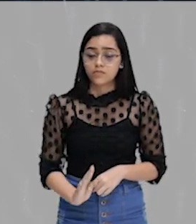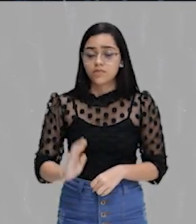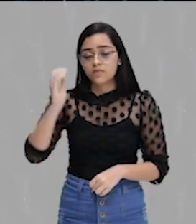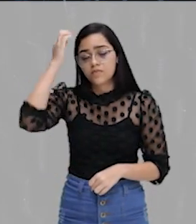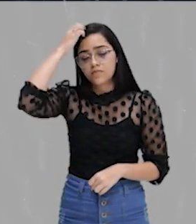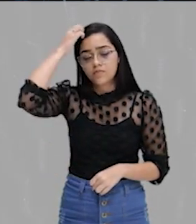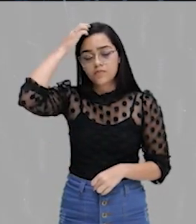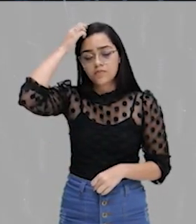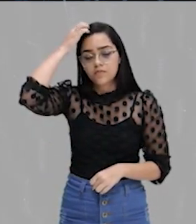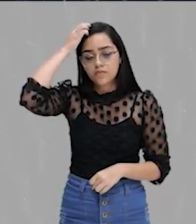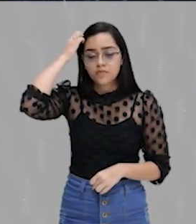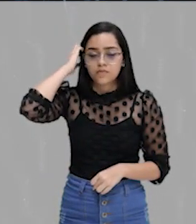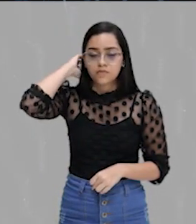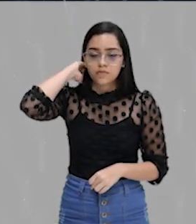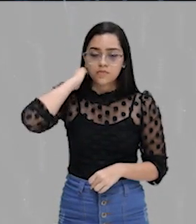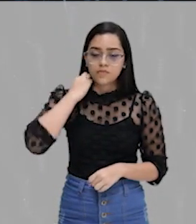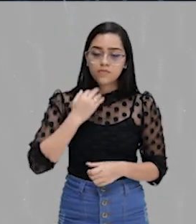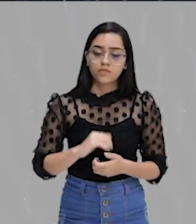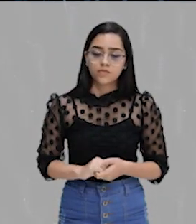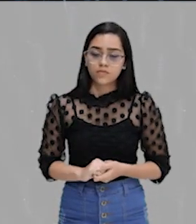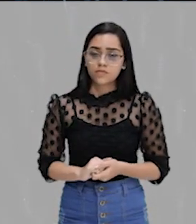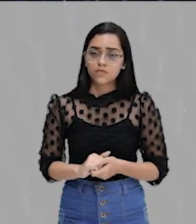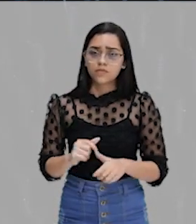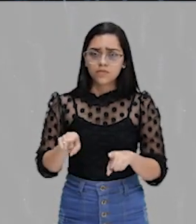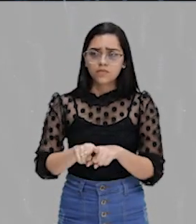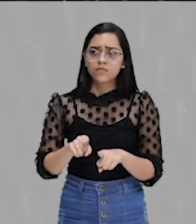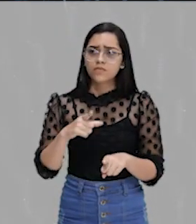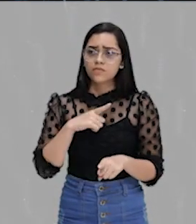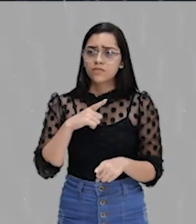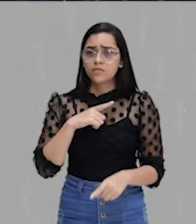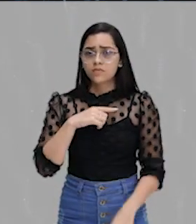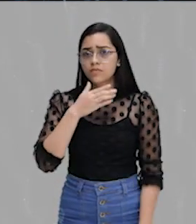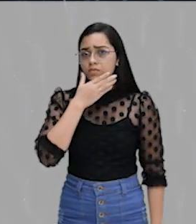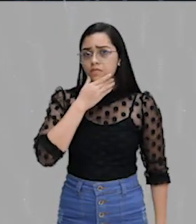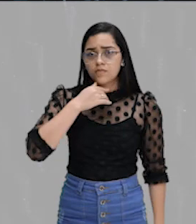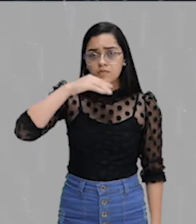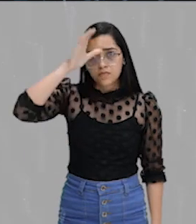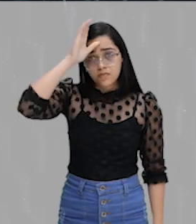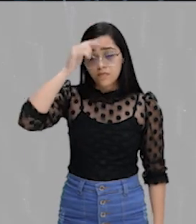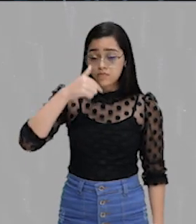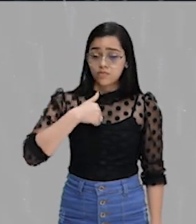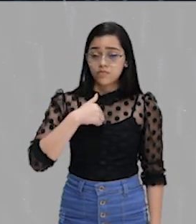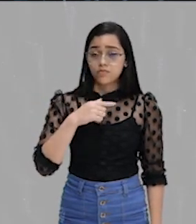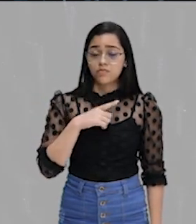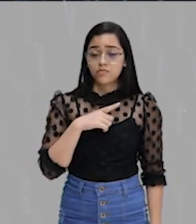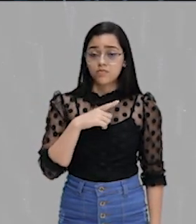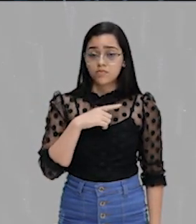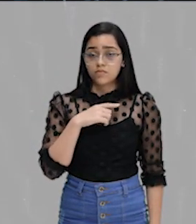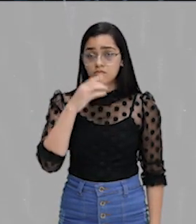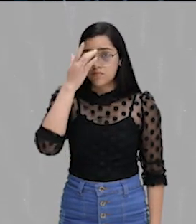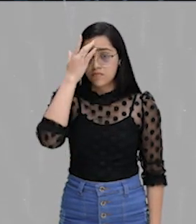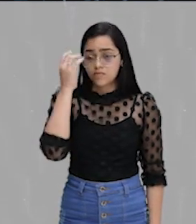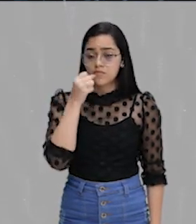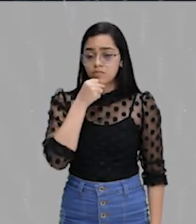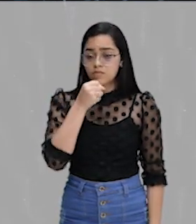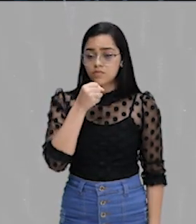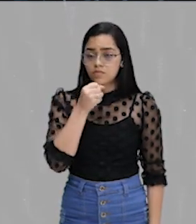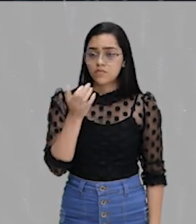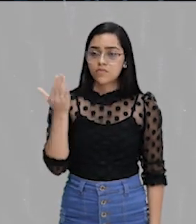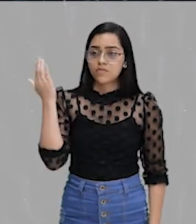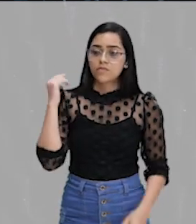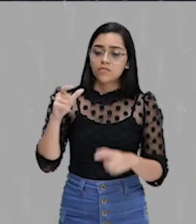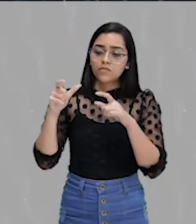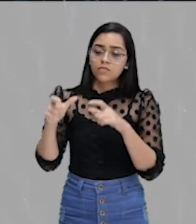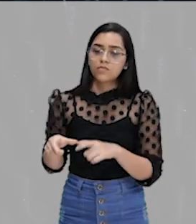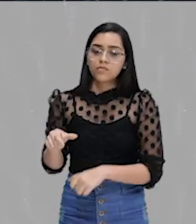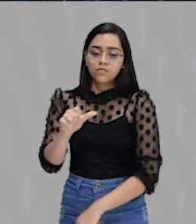Que aconteceu basicamente no Brasil. Eu mesmo tenho um tio, né, que era jornalista, na época ele morava